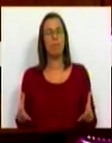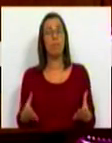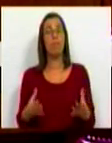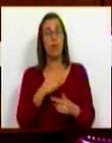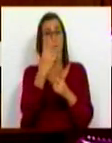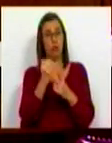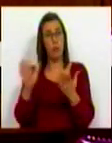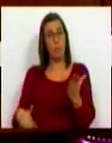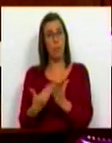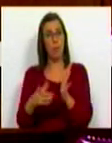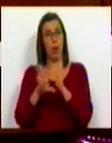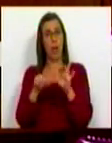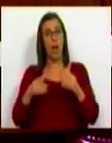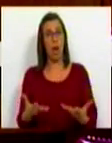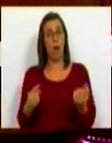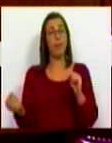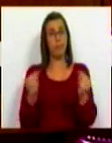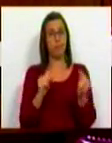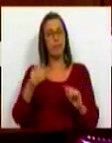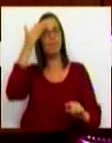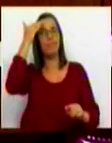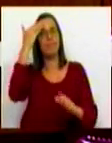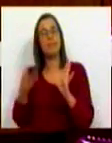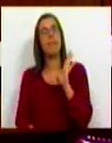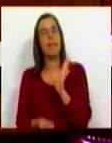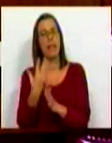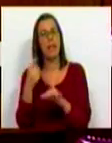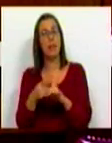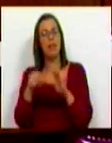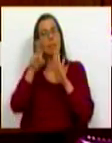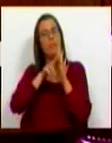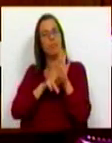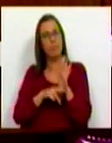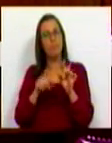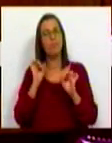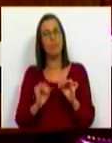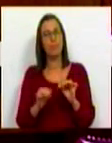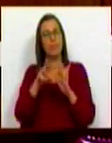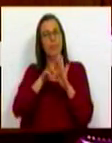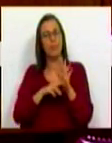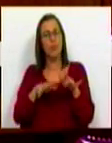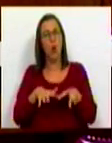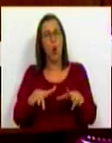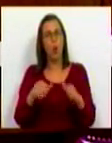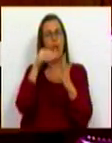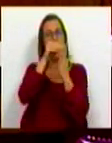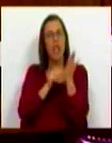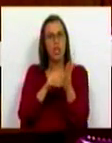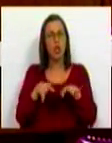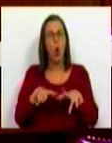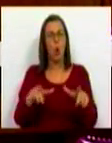A segunda proposta de lei que hoje discute prevê a criação e a regulamentação do Registro Oncológico Nacional.